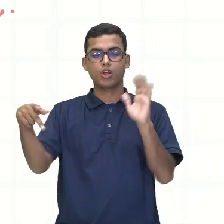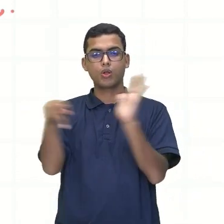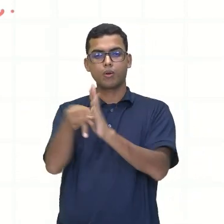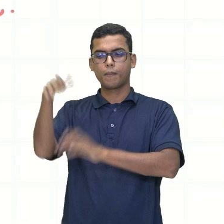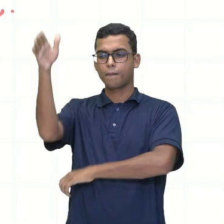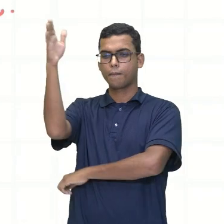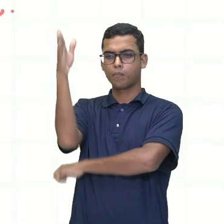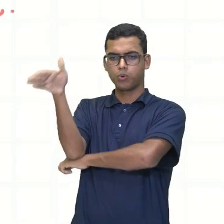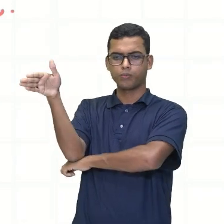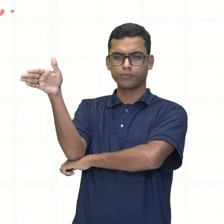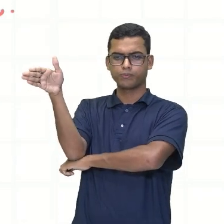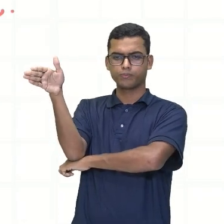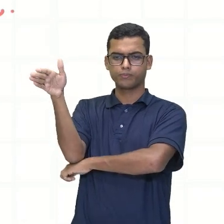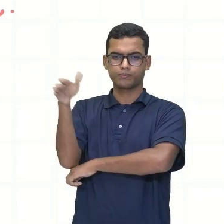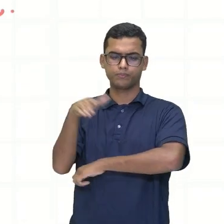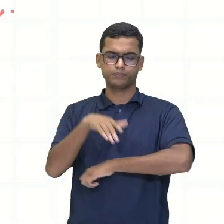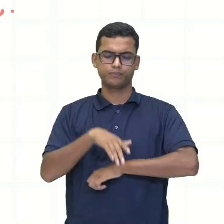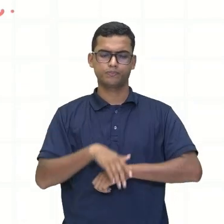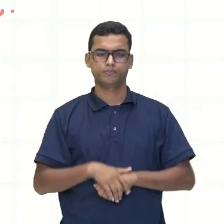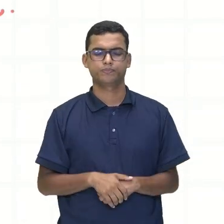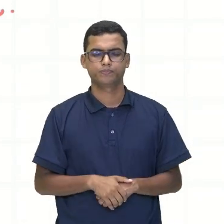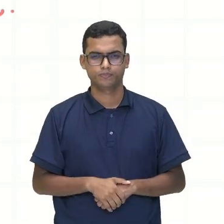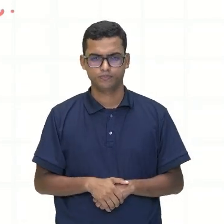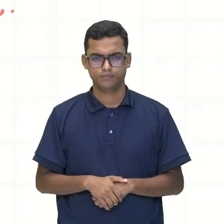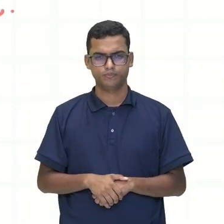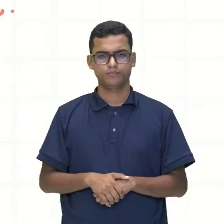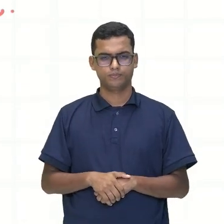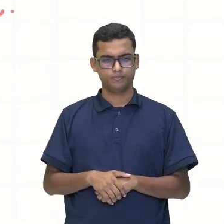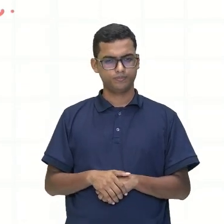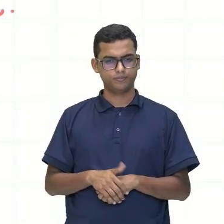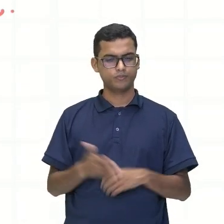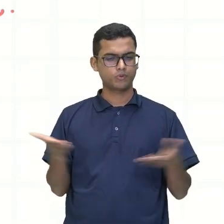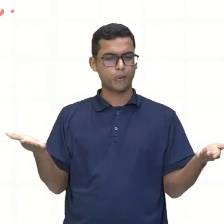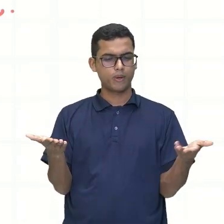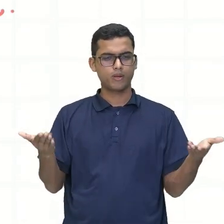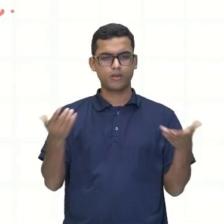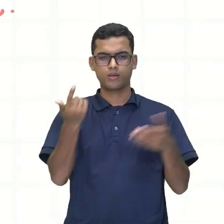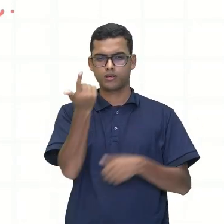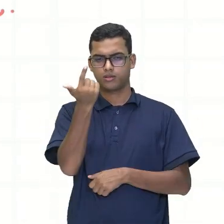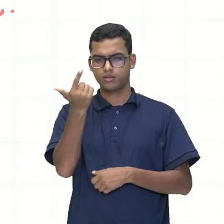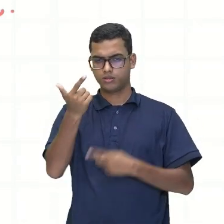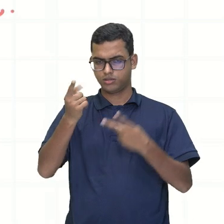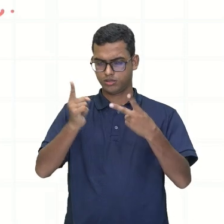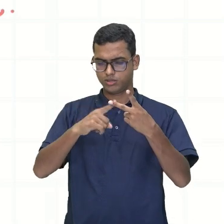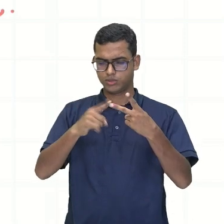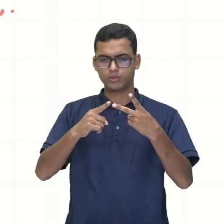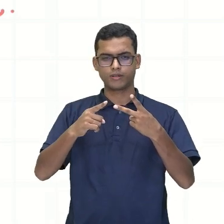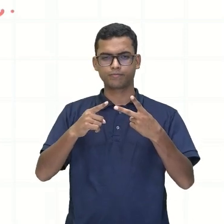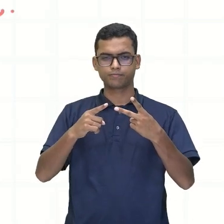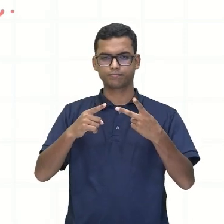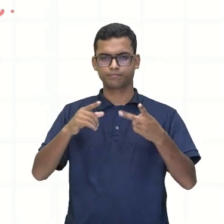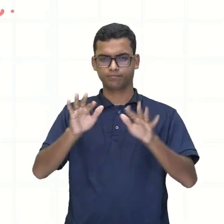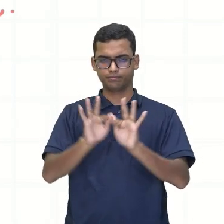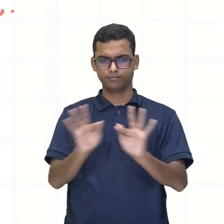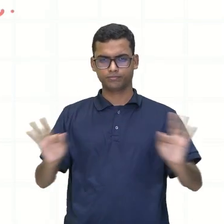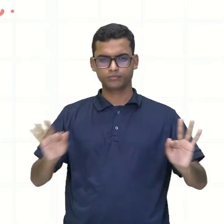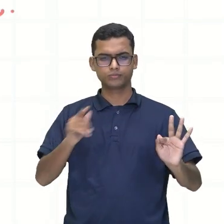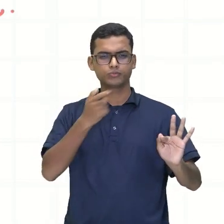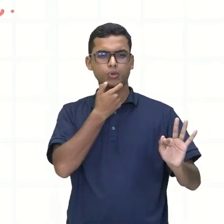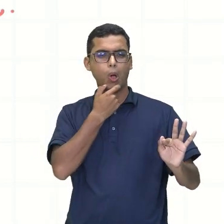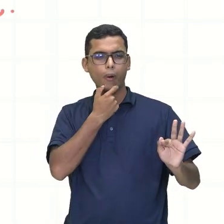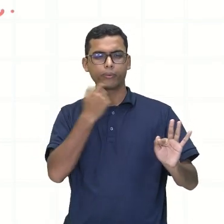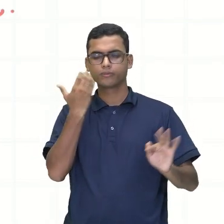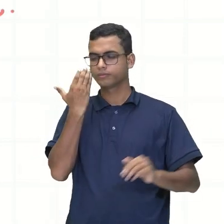the night? Agora, eu quero saber aonde eles foram durante a